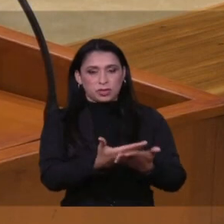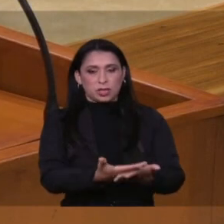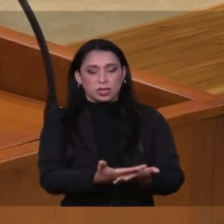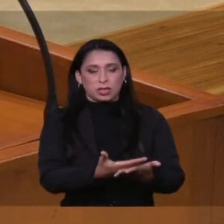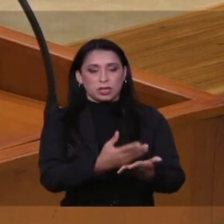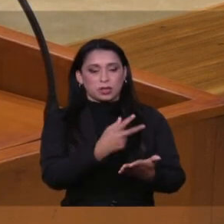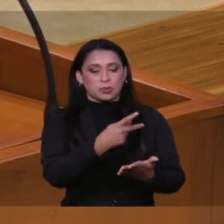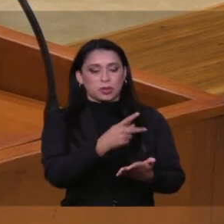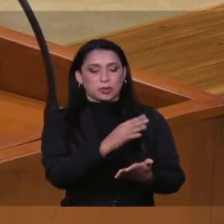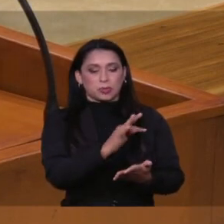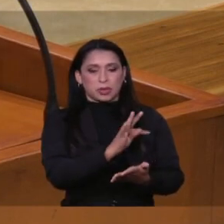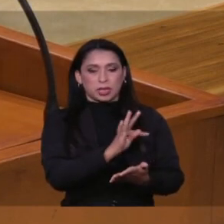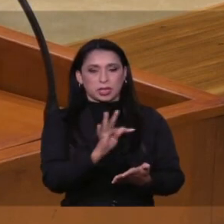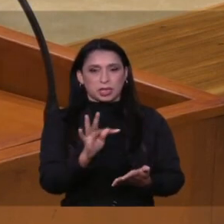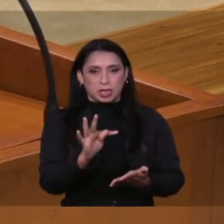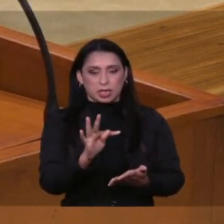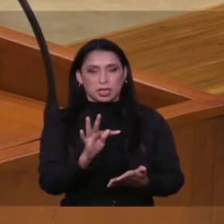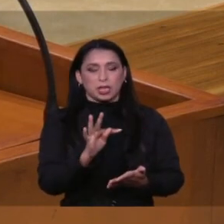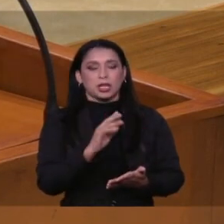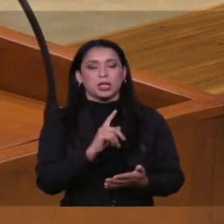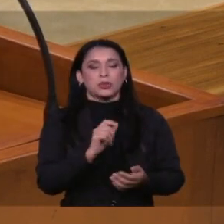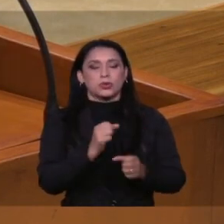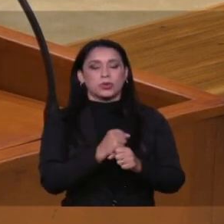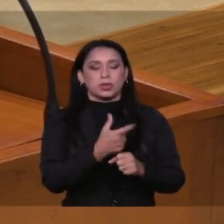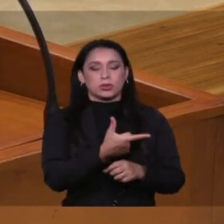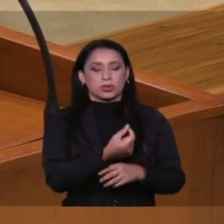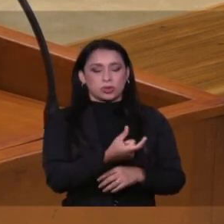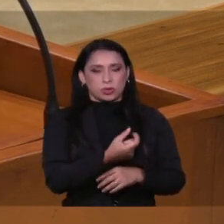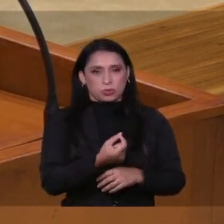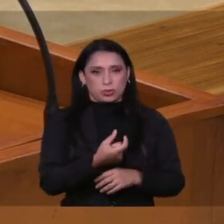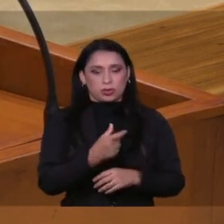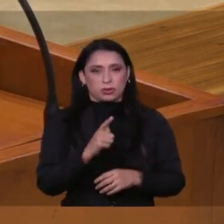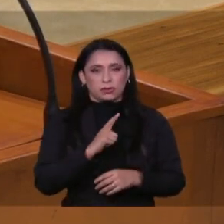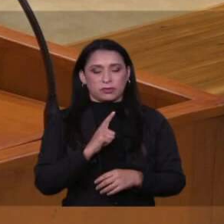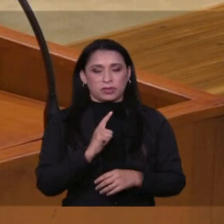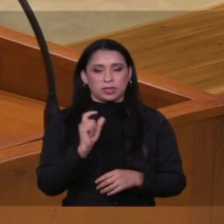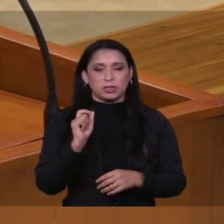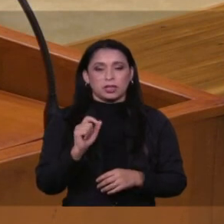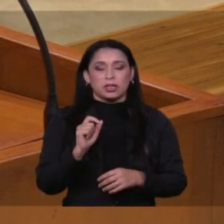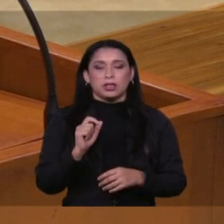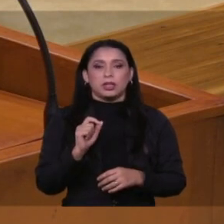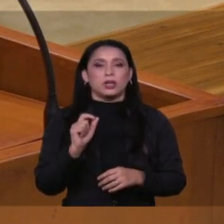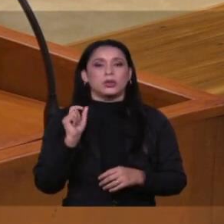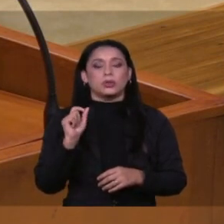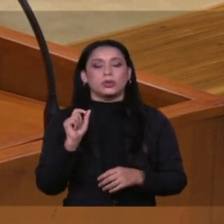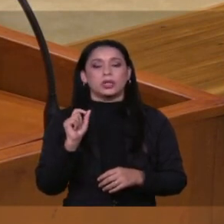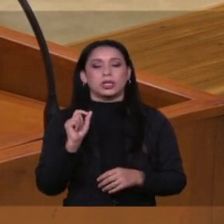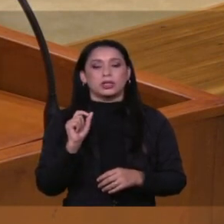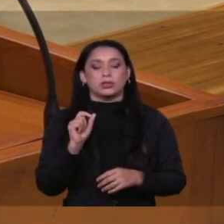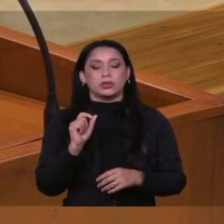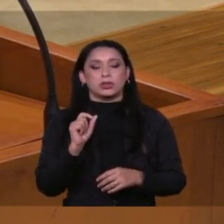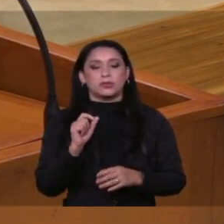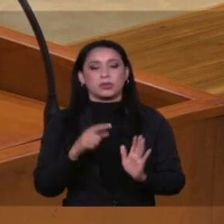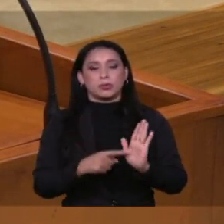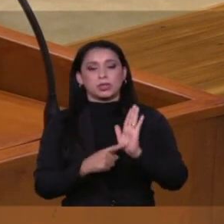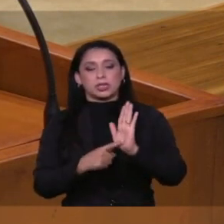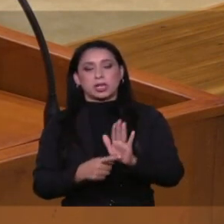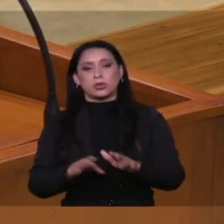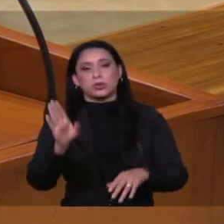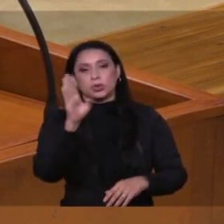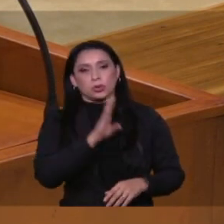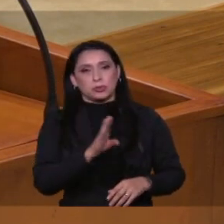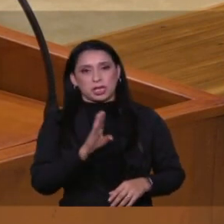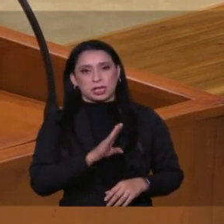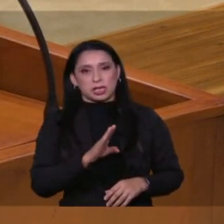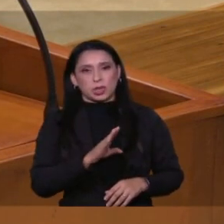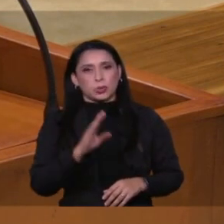pelo Partido dos Trabalhadores no ano de 2020. Na imagem, homem jovem, e fez ali um recorte do que vinha sendo vivenciado no Brasil, principalmente homem no Pantanal,